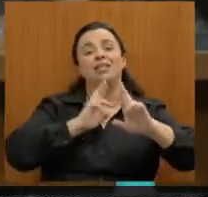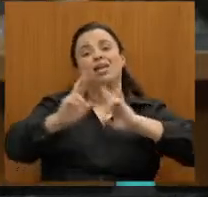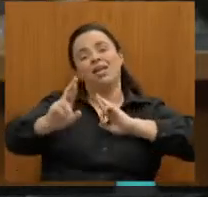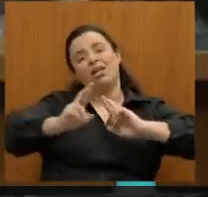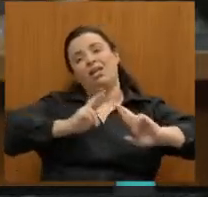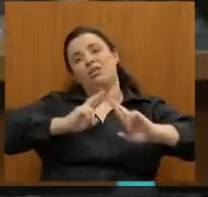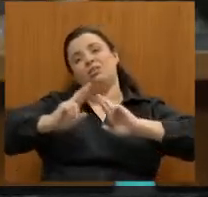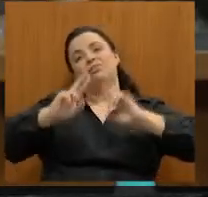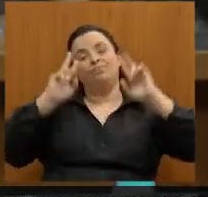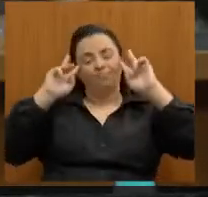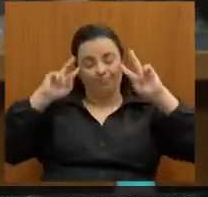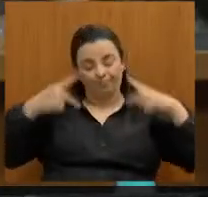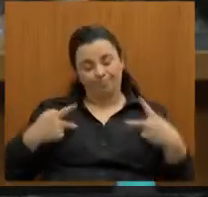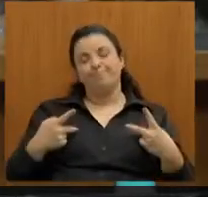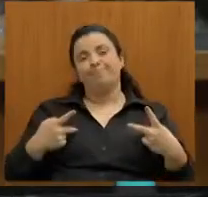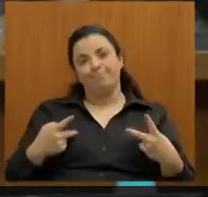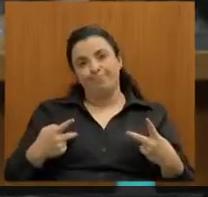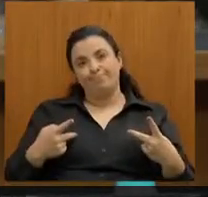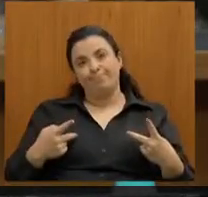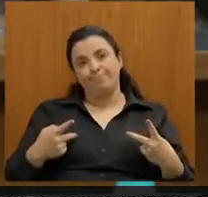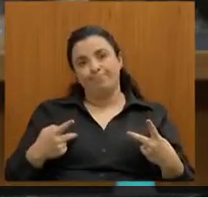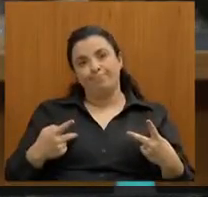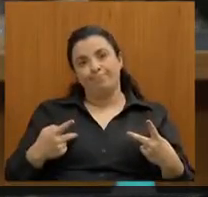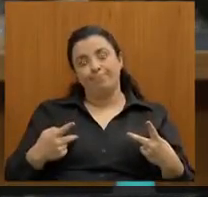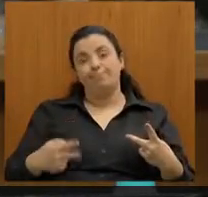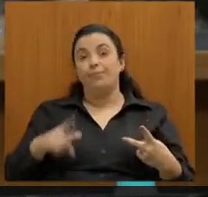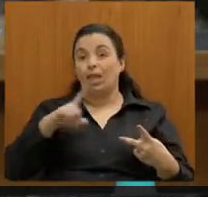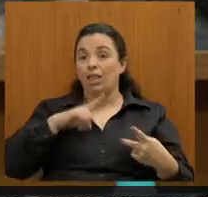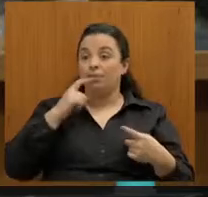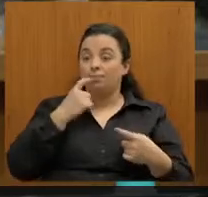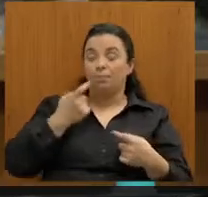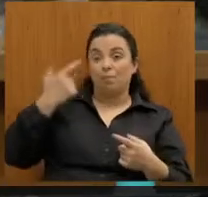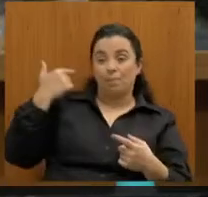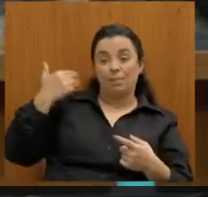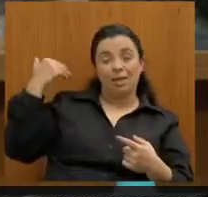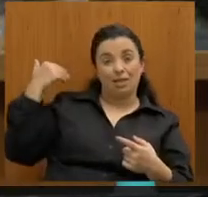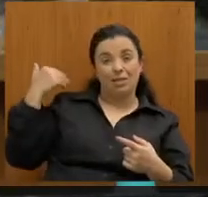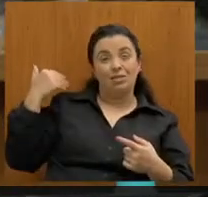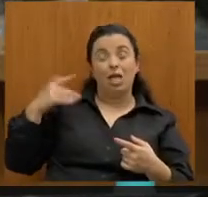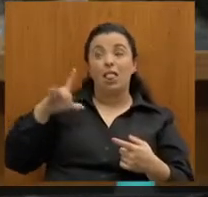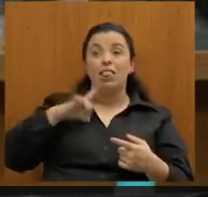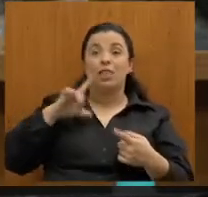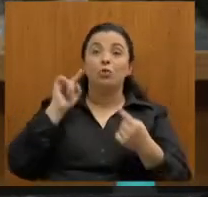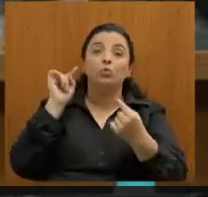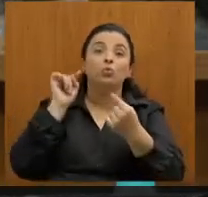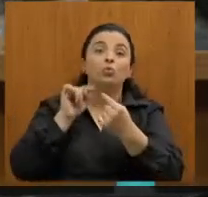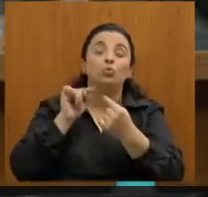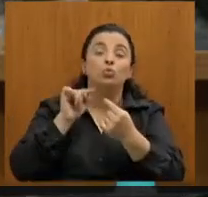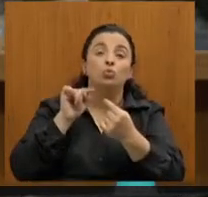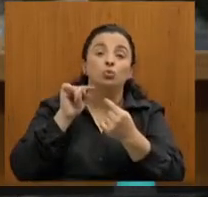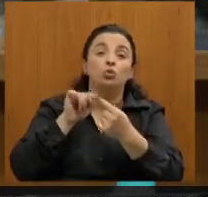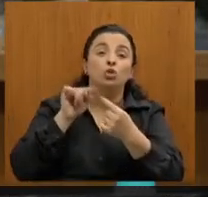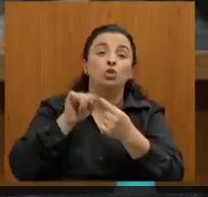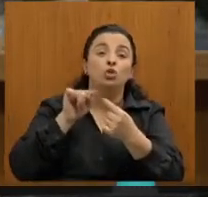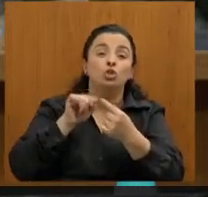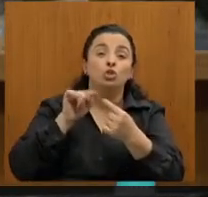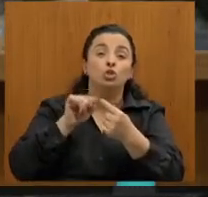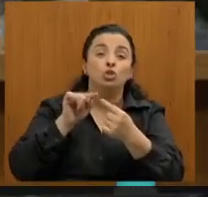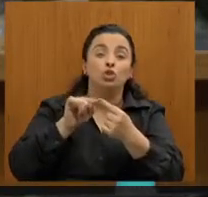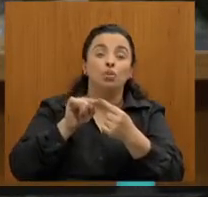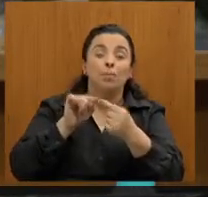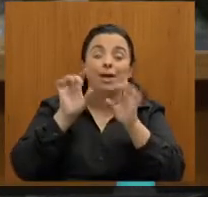não é à toa que nós temos agora recentemente um tipo penal específico para a violência